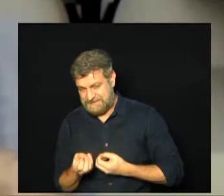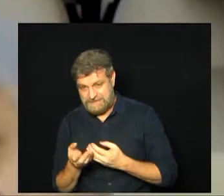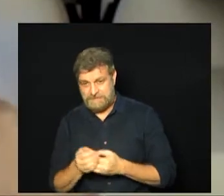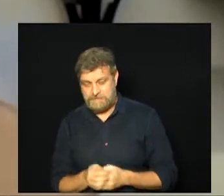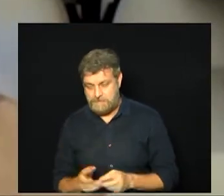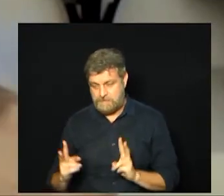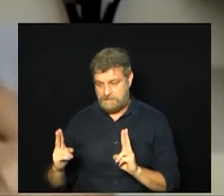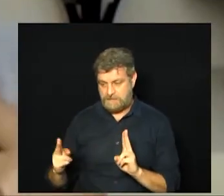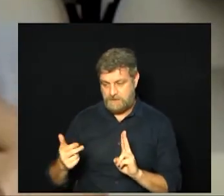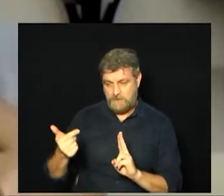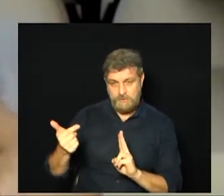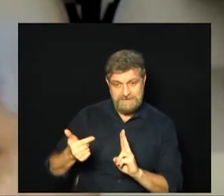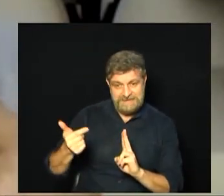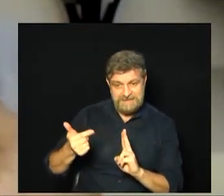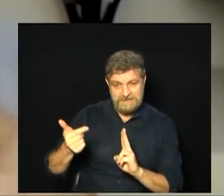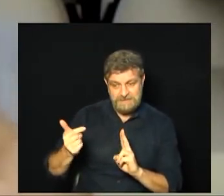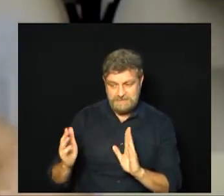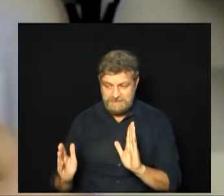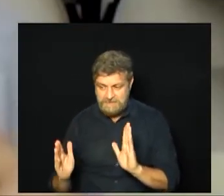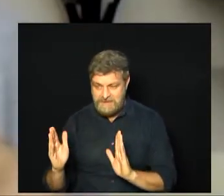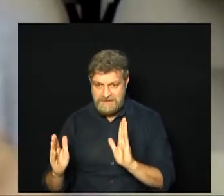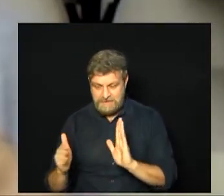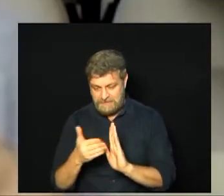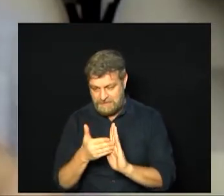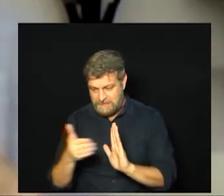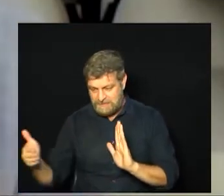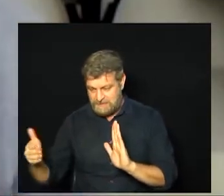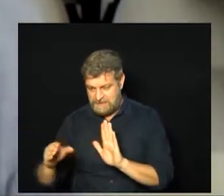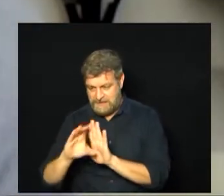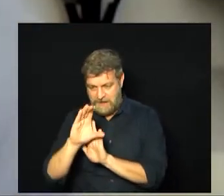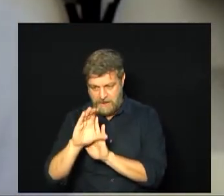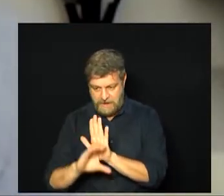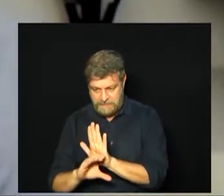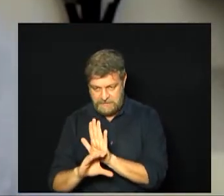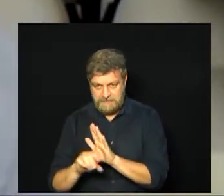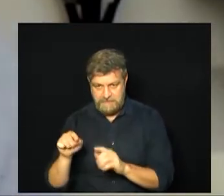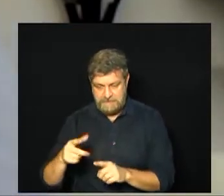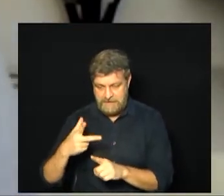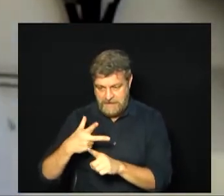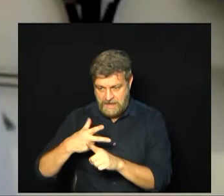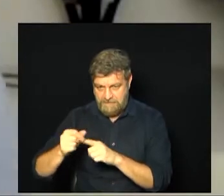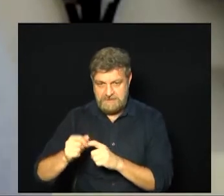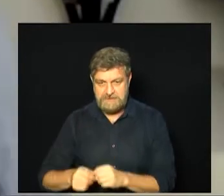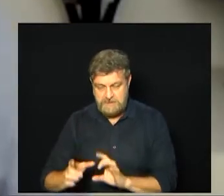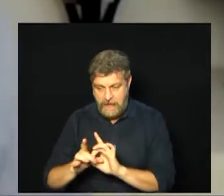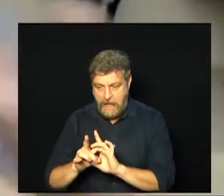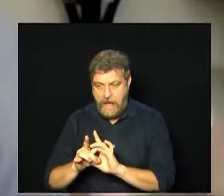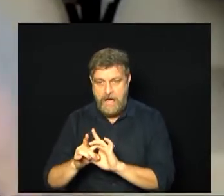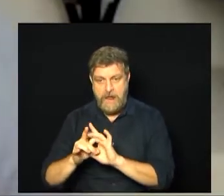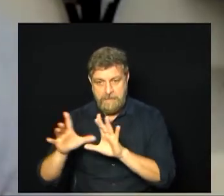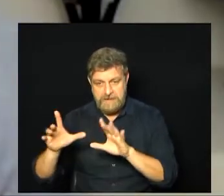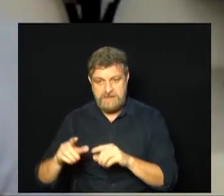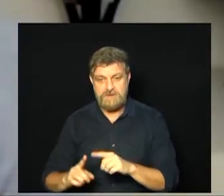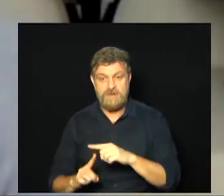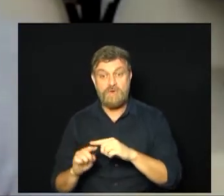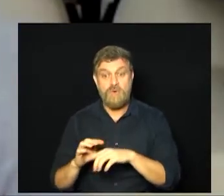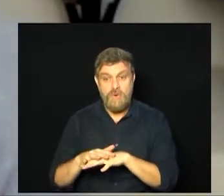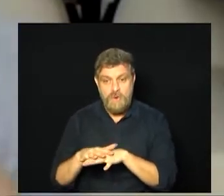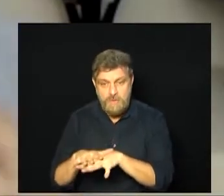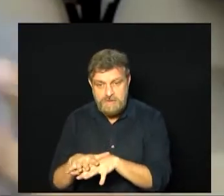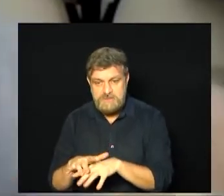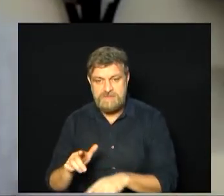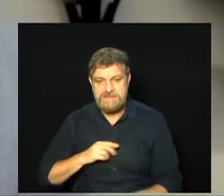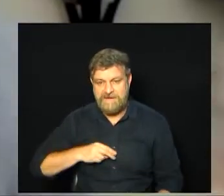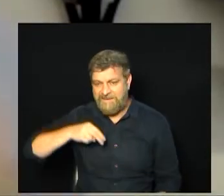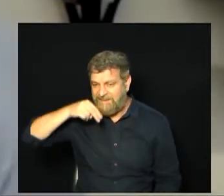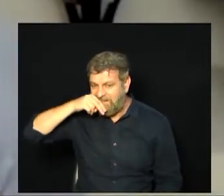segundo tempo, eu venho na conquista da Libertadores de 2013, com aquele time do Ronaldinho